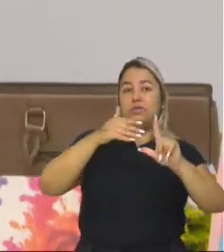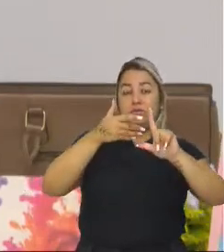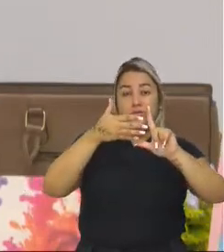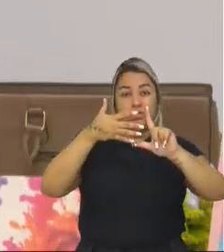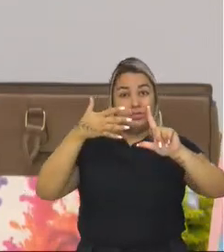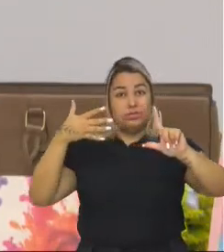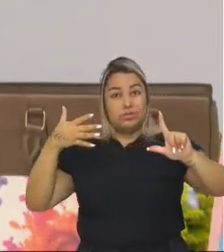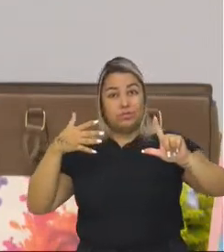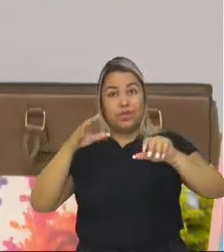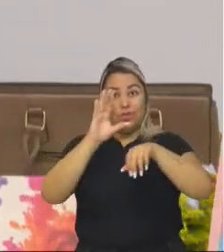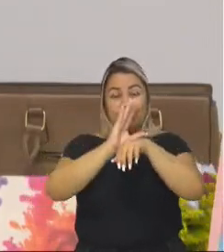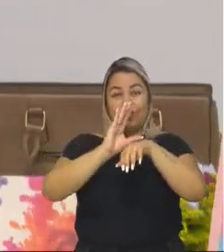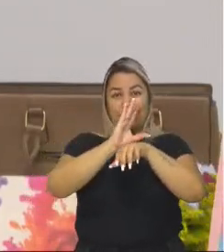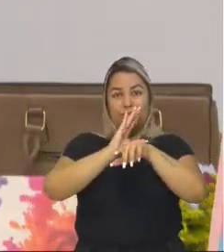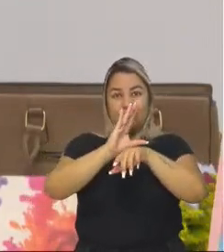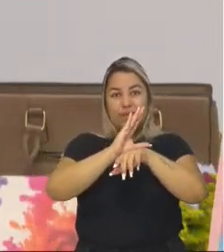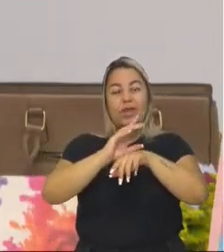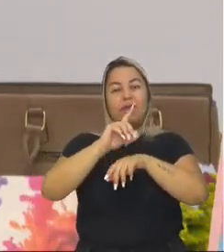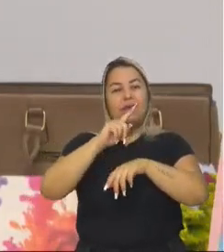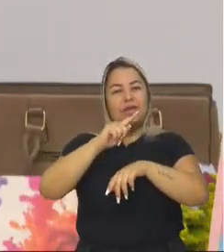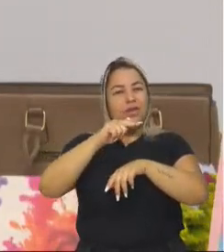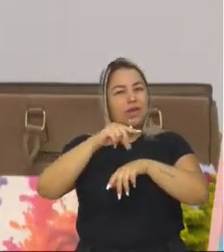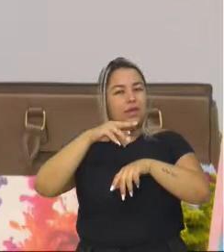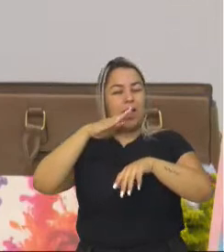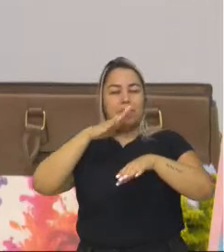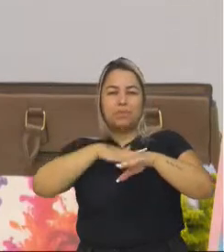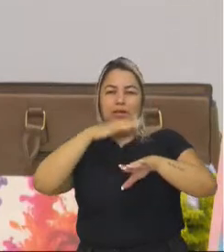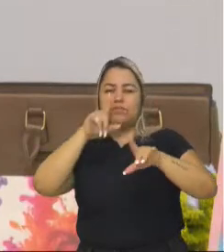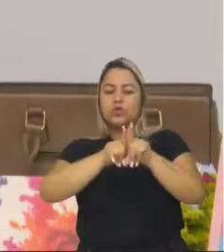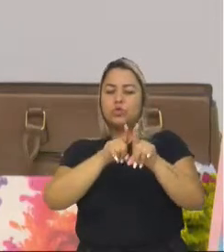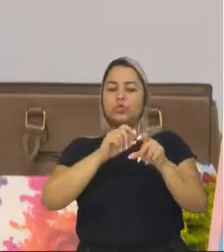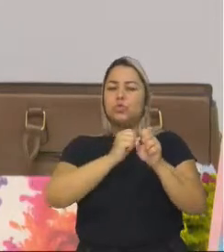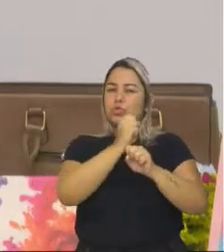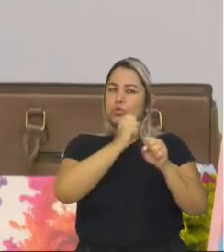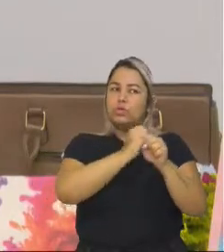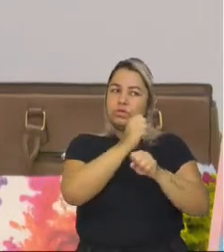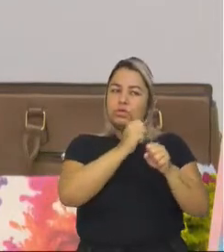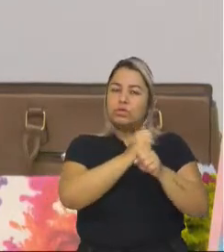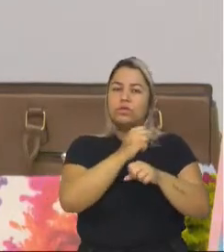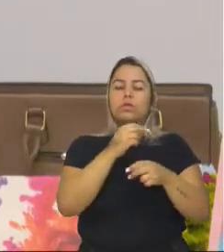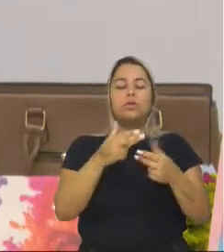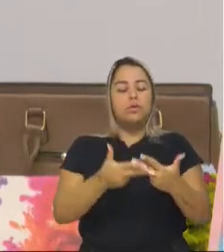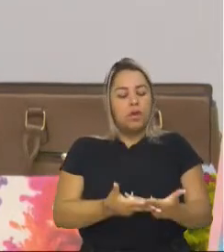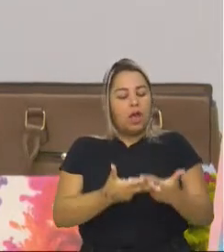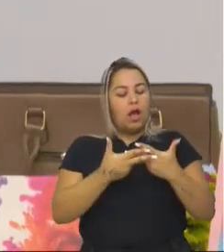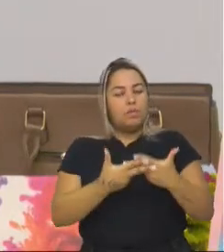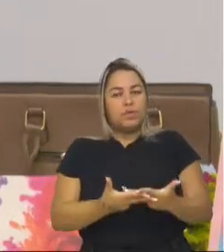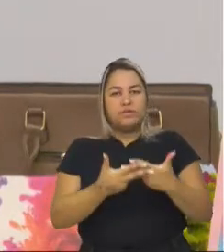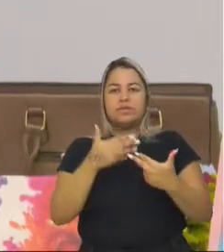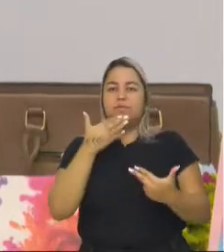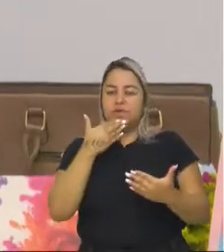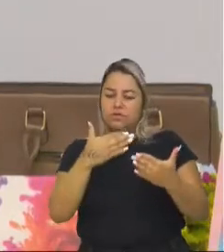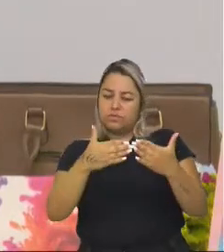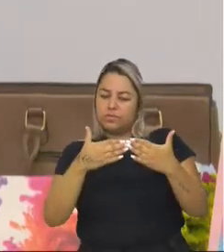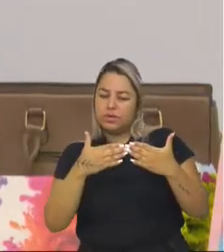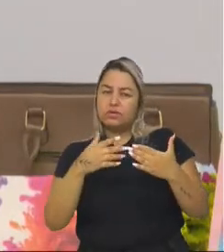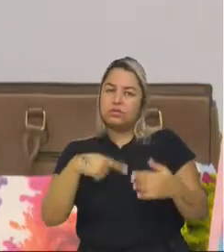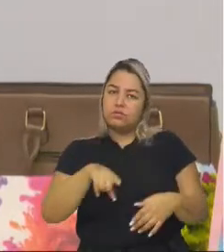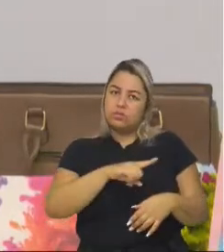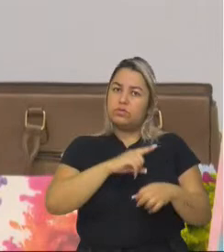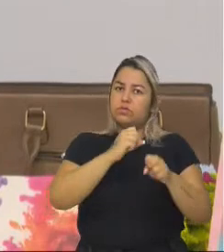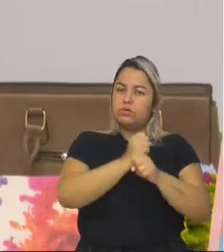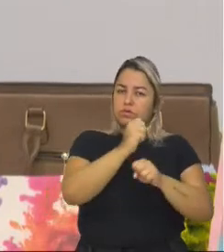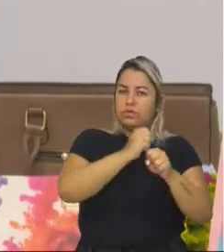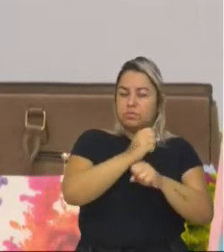por isso que o Conselho vai ser LGBTQIA+, é por isso que tudo que a gente construir, e aí eu peço a paciência para que a gente construa com